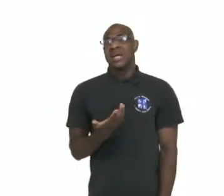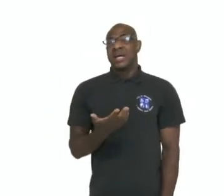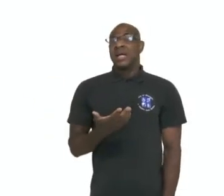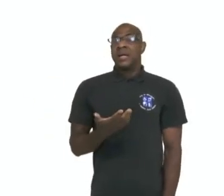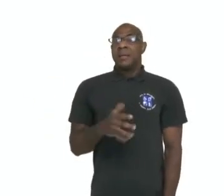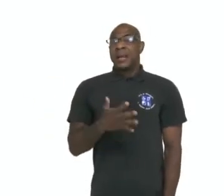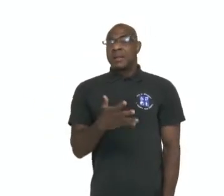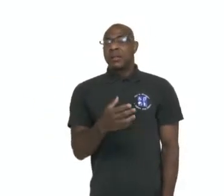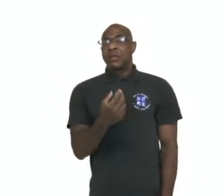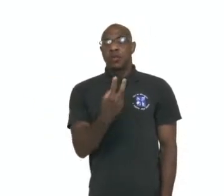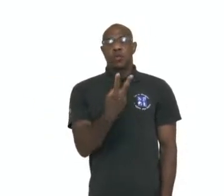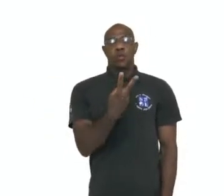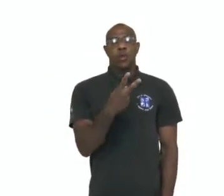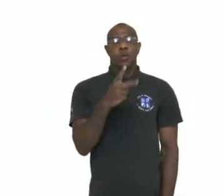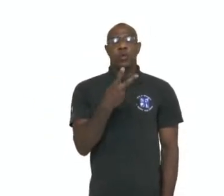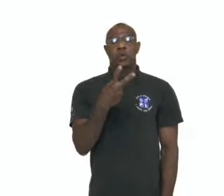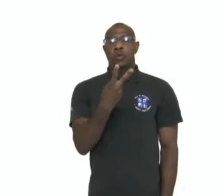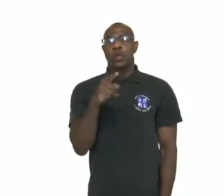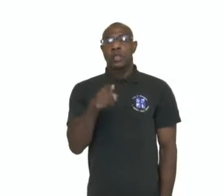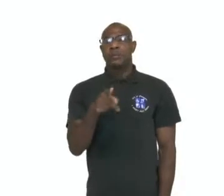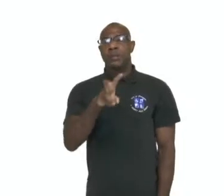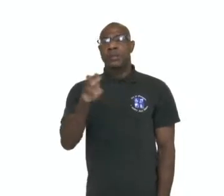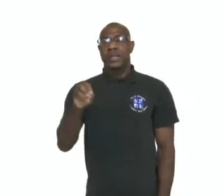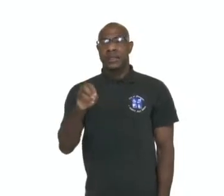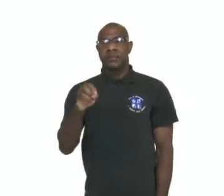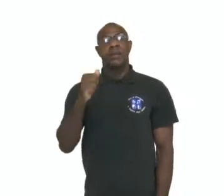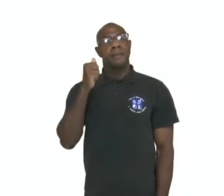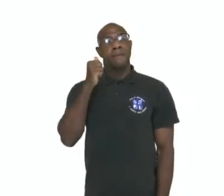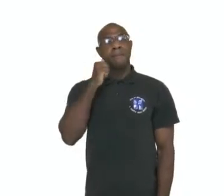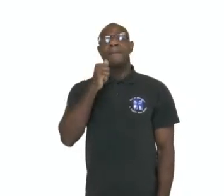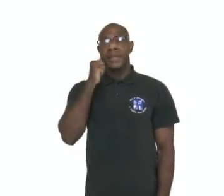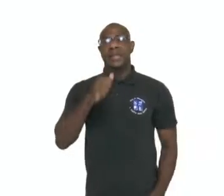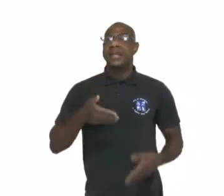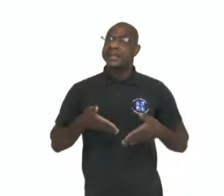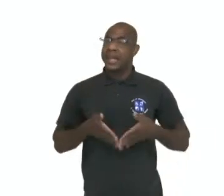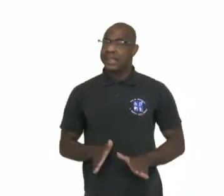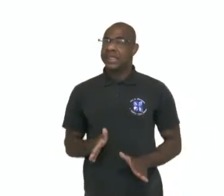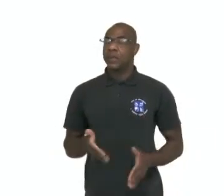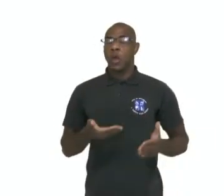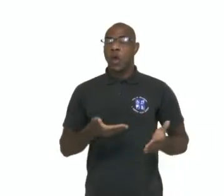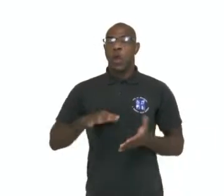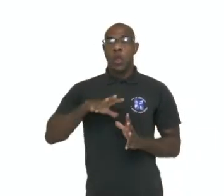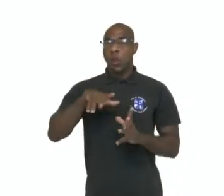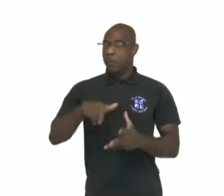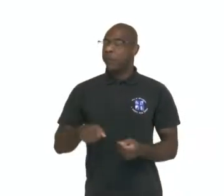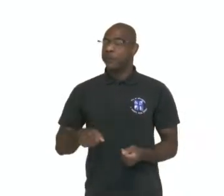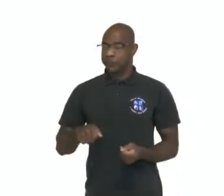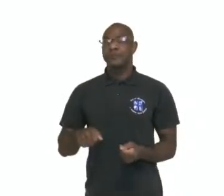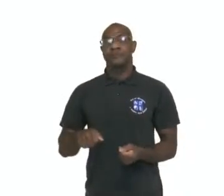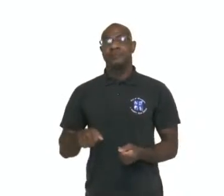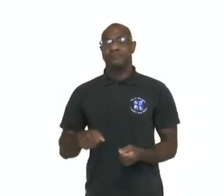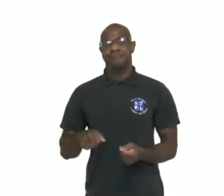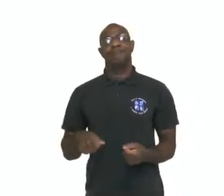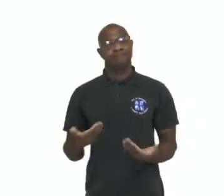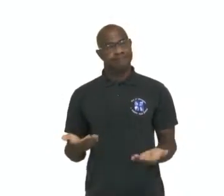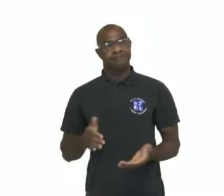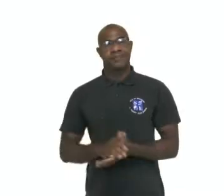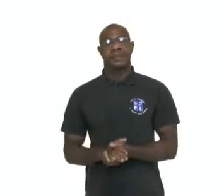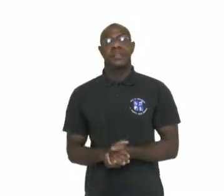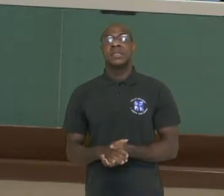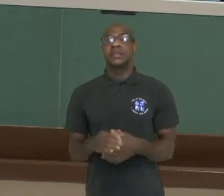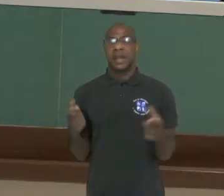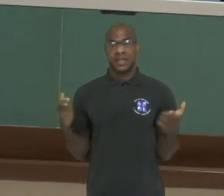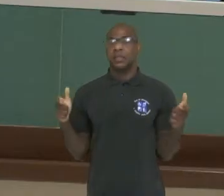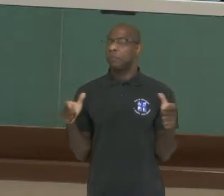meninas nascidas no mundo. É uma doença rara. É uma doença bem rara e é causada, então, por essa